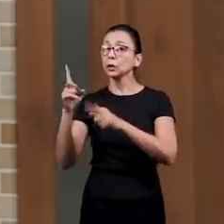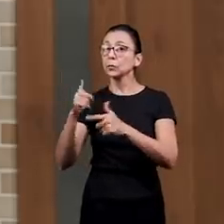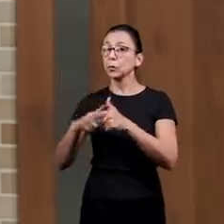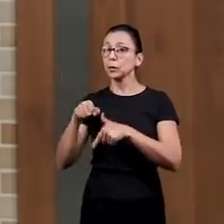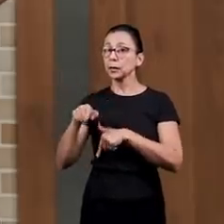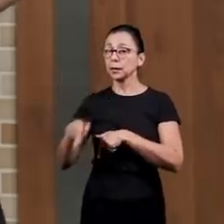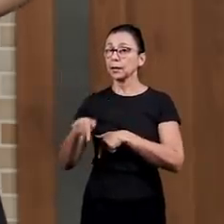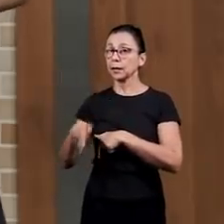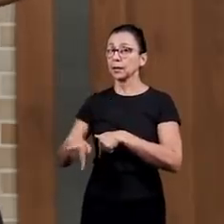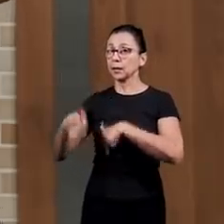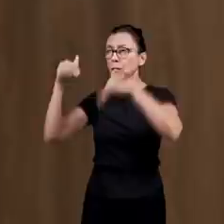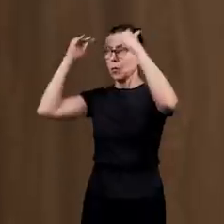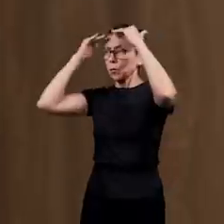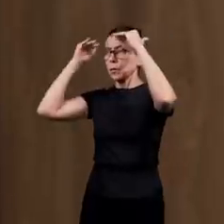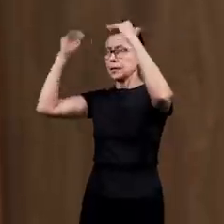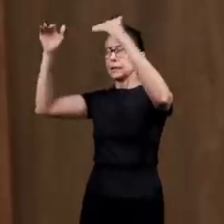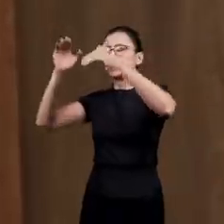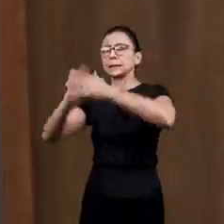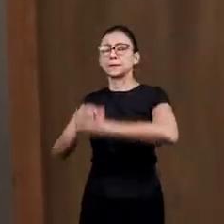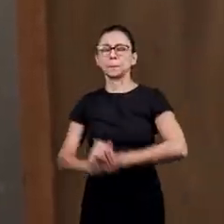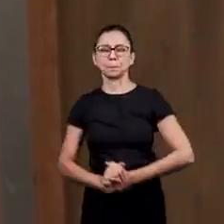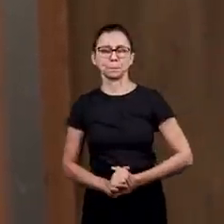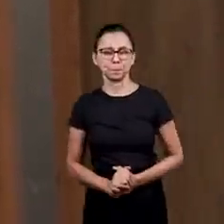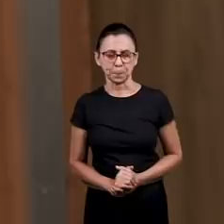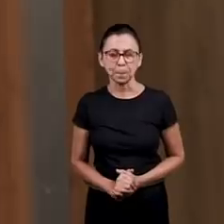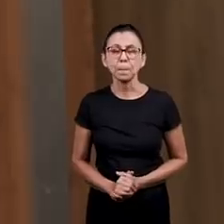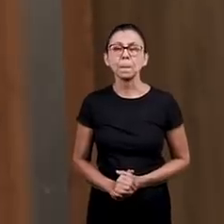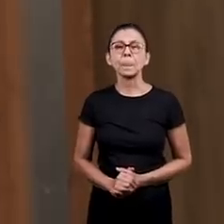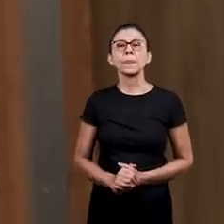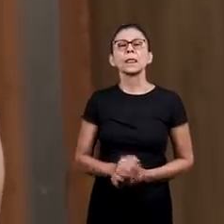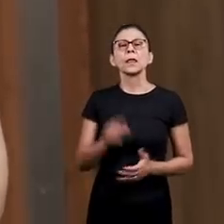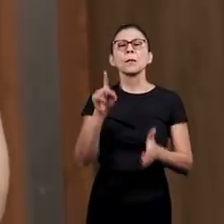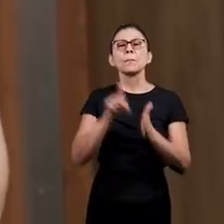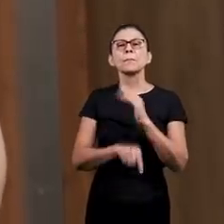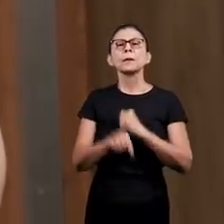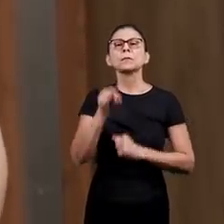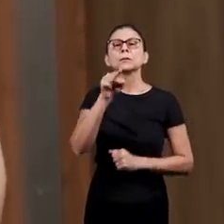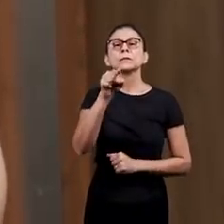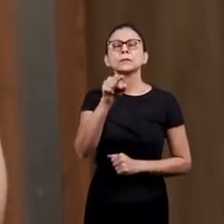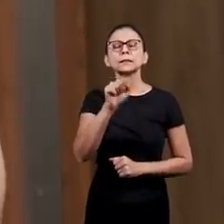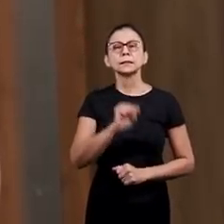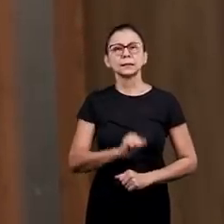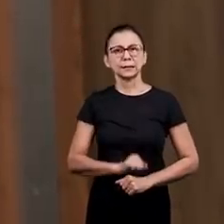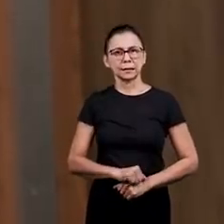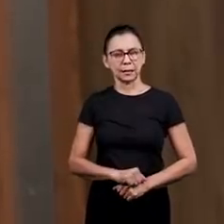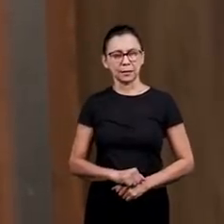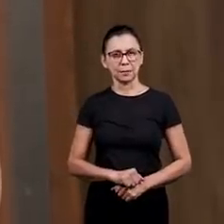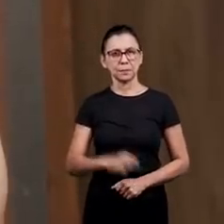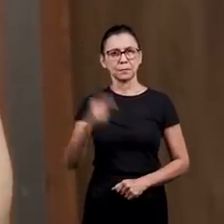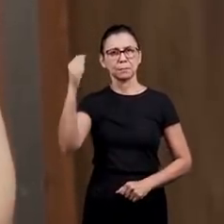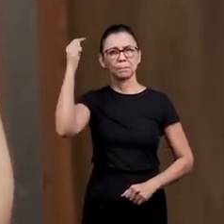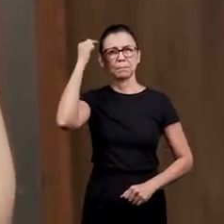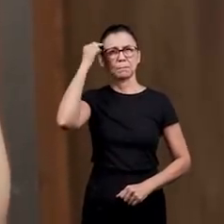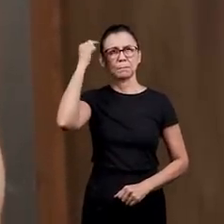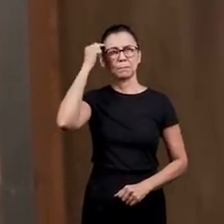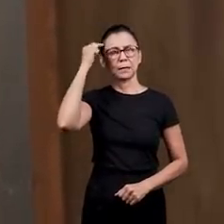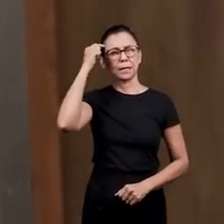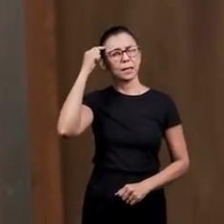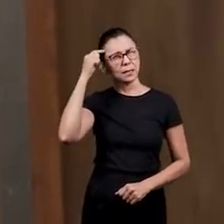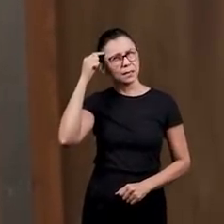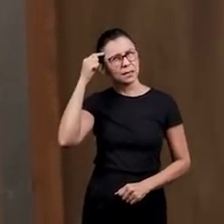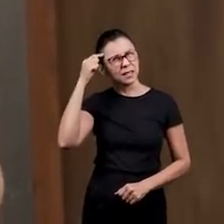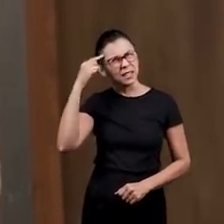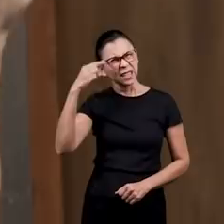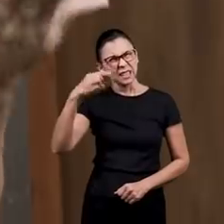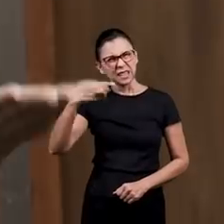fazer. Crianças, vou fazer uma pergunta agora para vocês. Quando que 300 homens